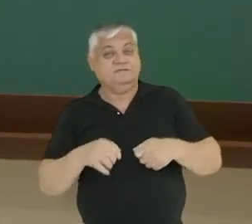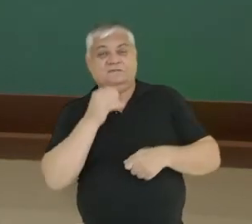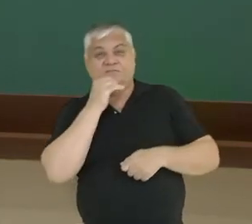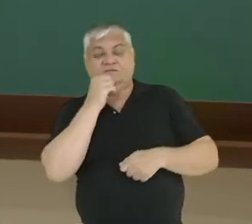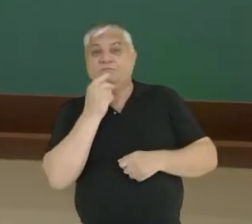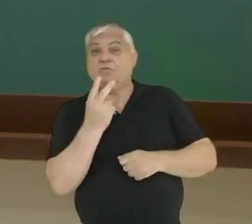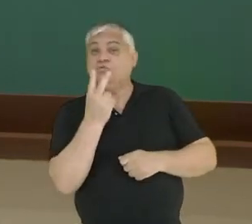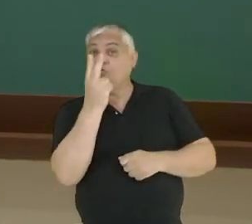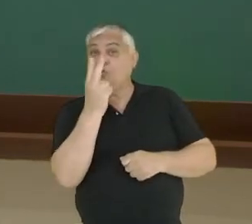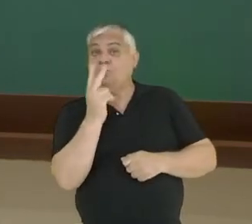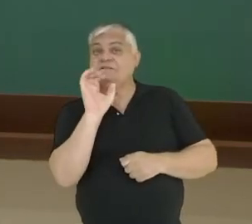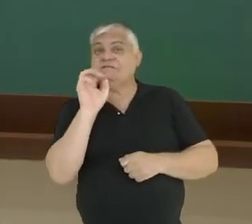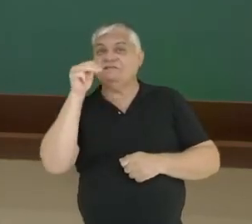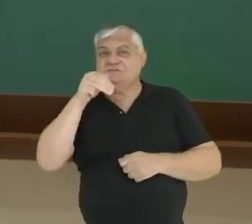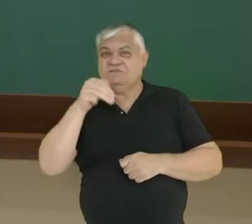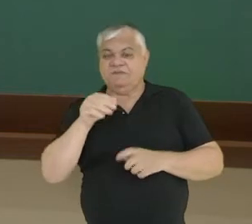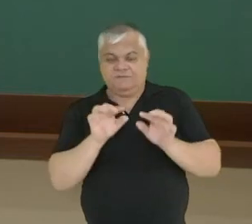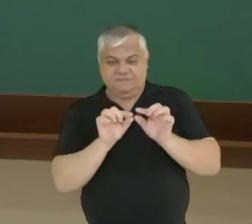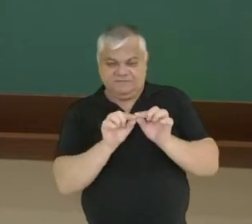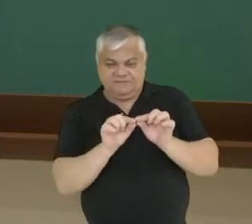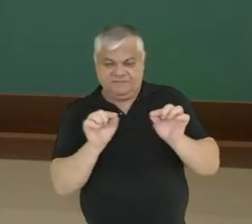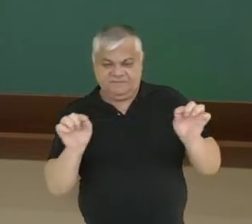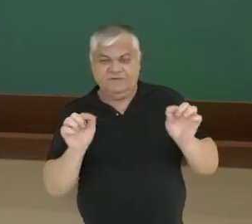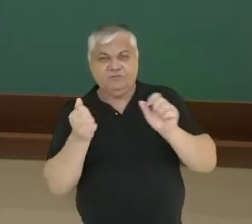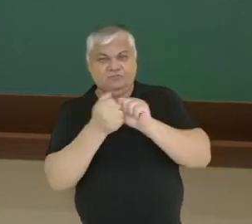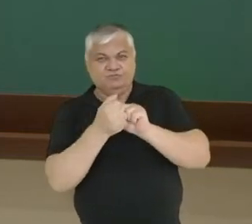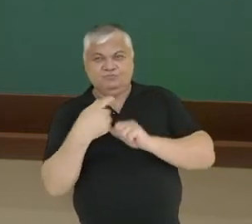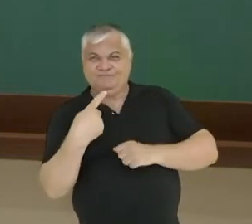2 centímetros, que é para a gente fazer junto